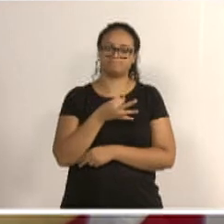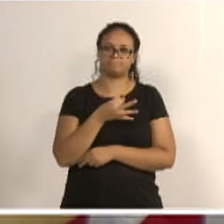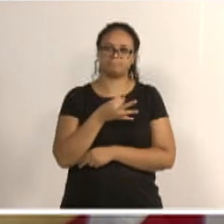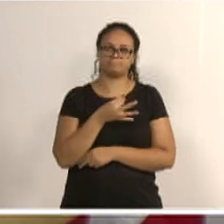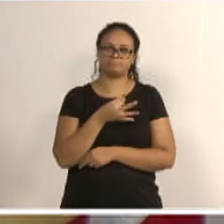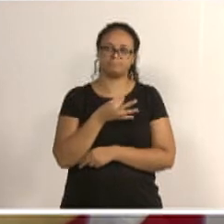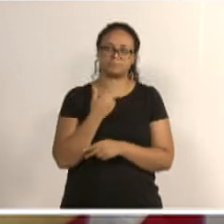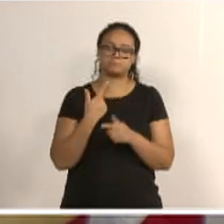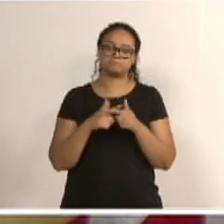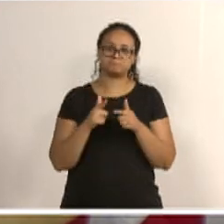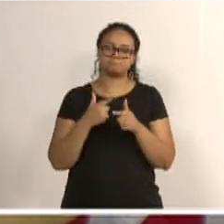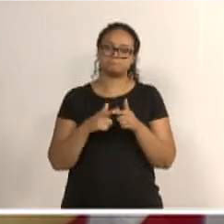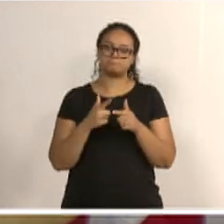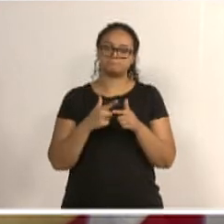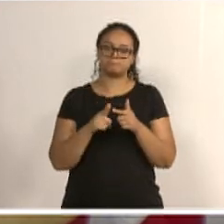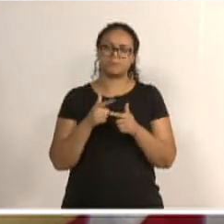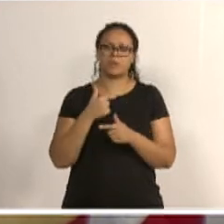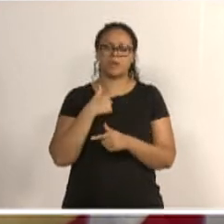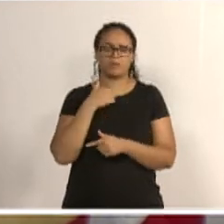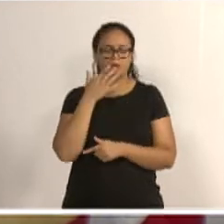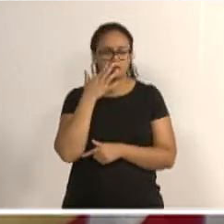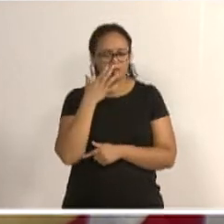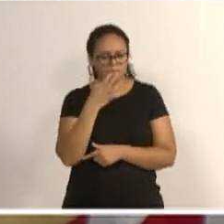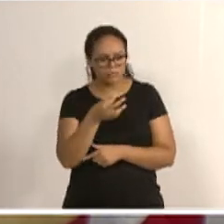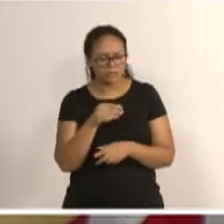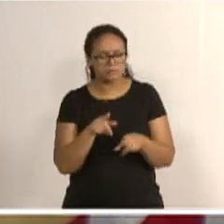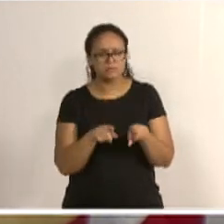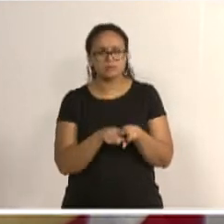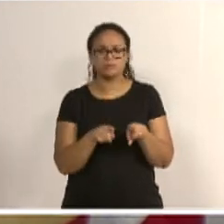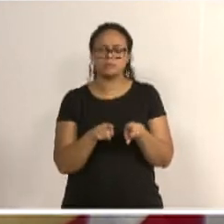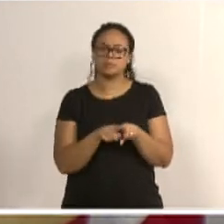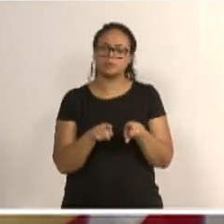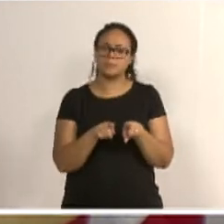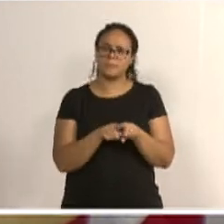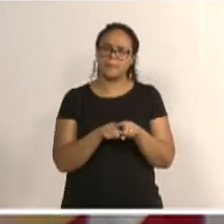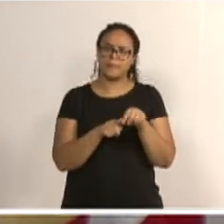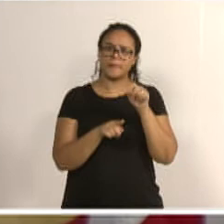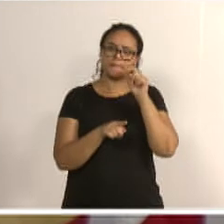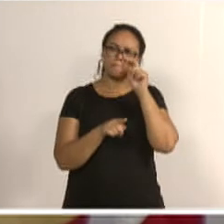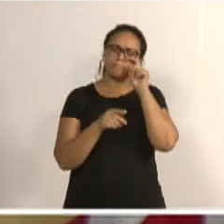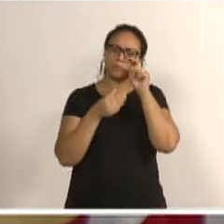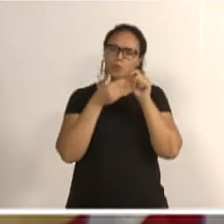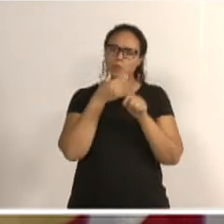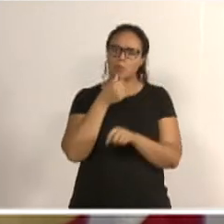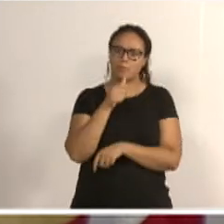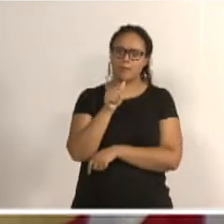E aqui também me chamou muita atenção o discurso do seu Ari Germer,